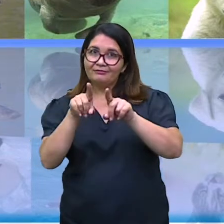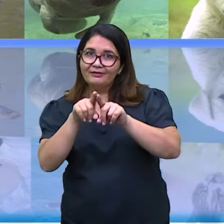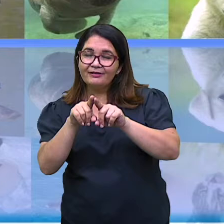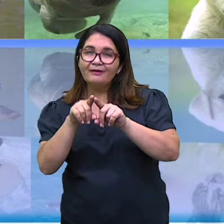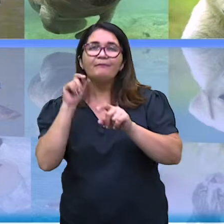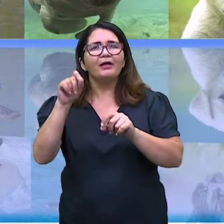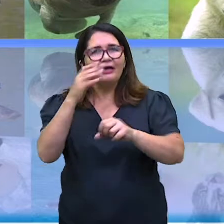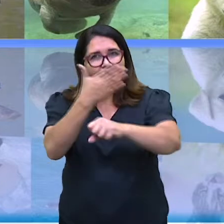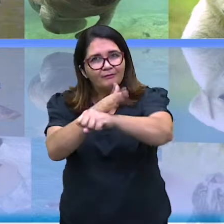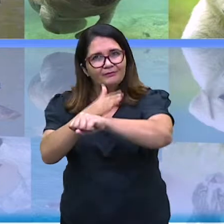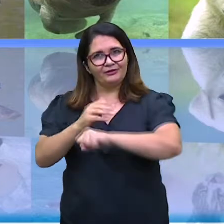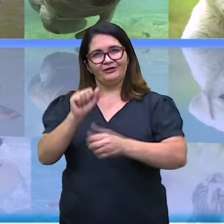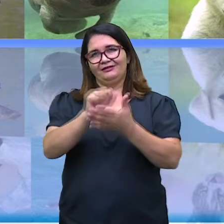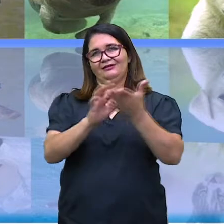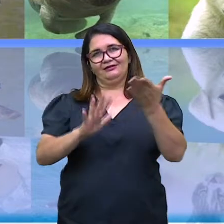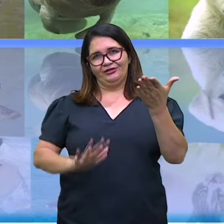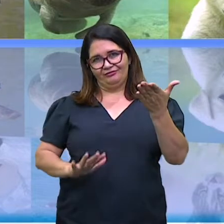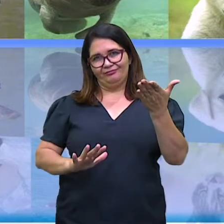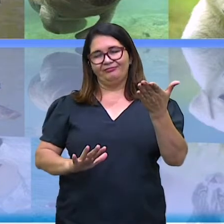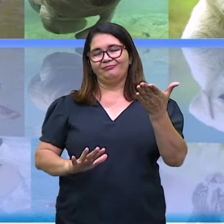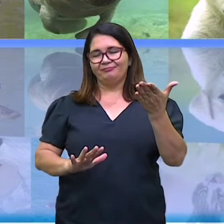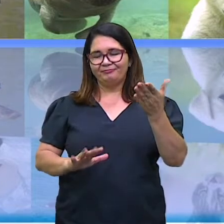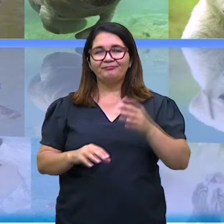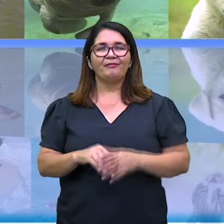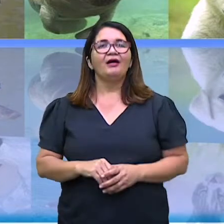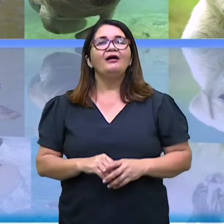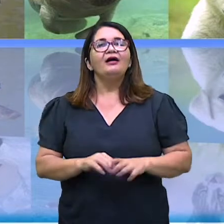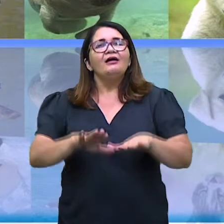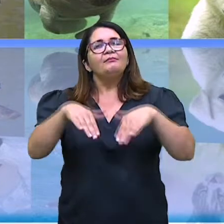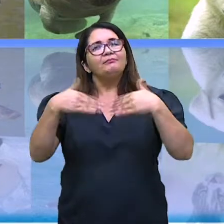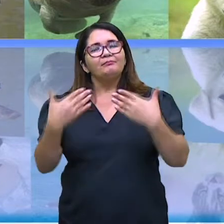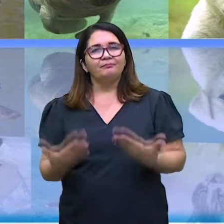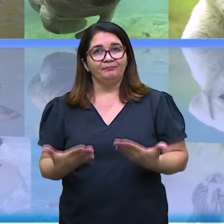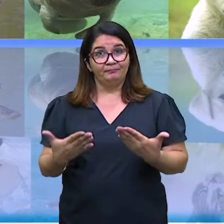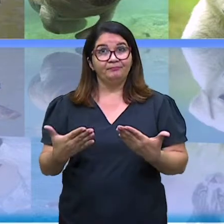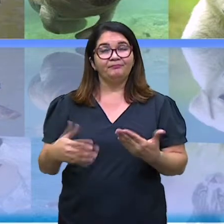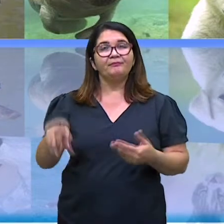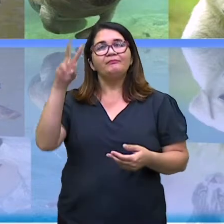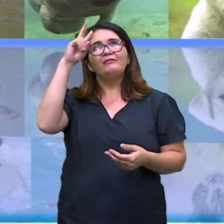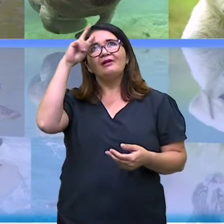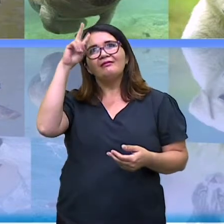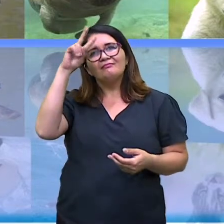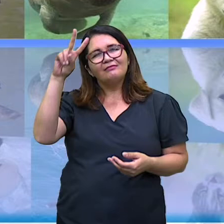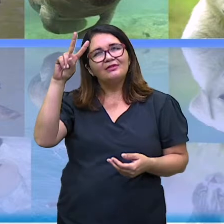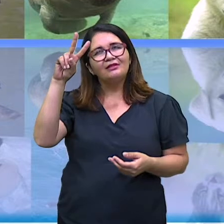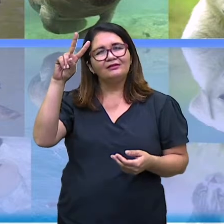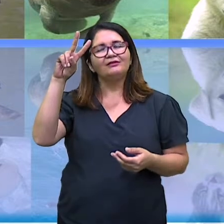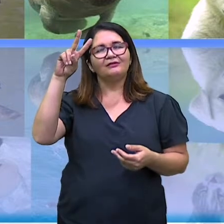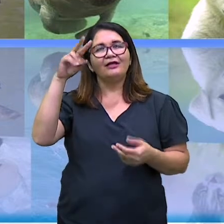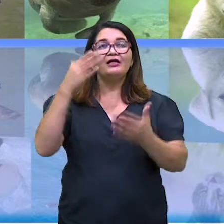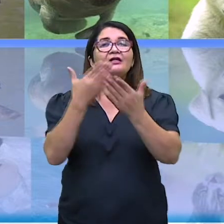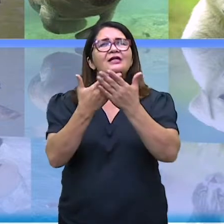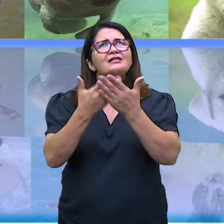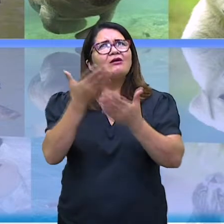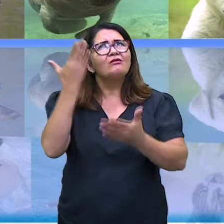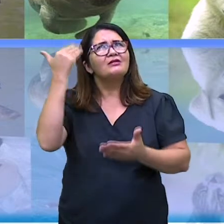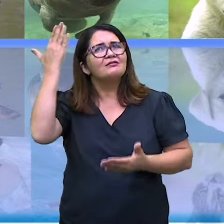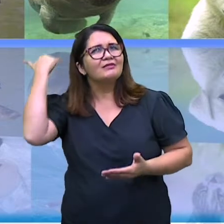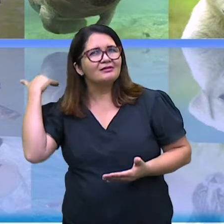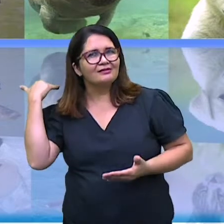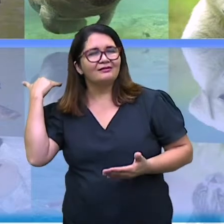mesmo? Então, bora! Vamos começar relembrando o que nós falamos